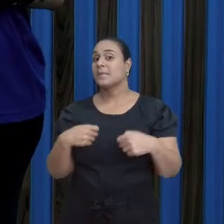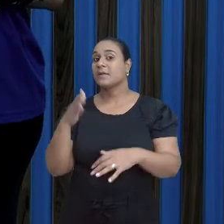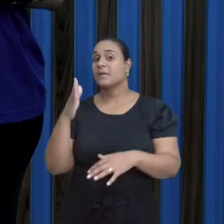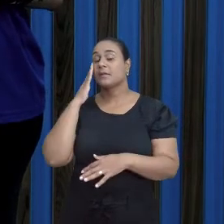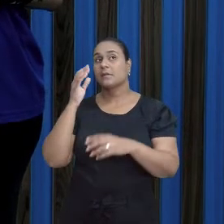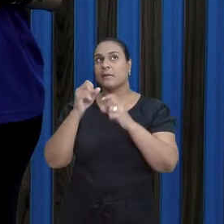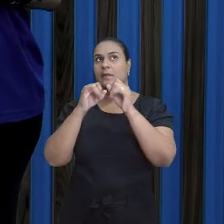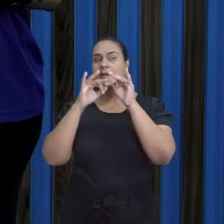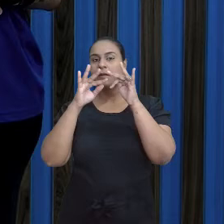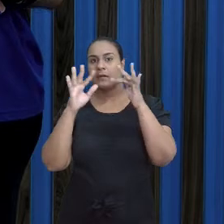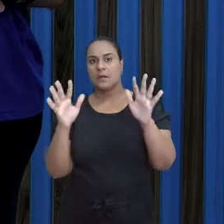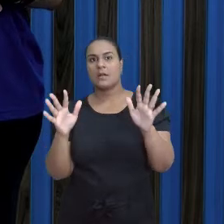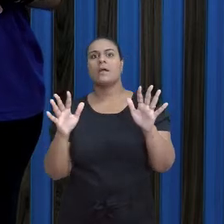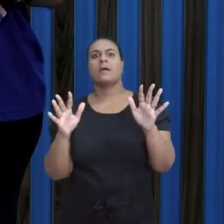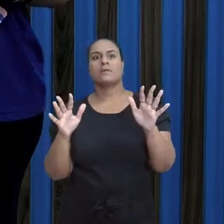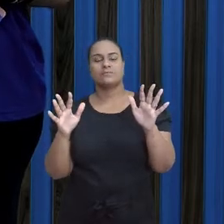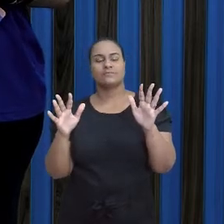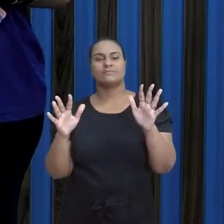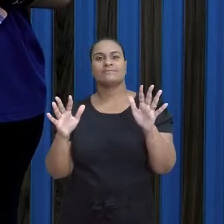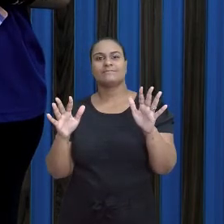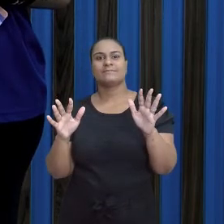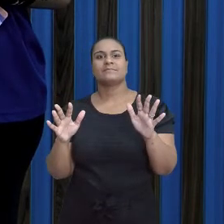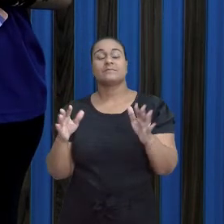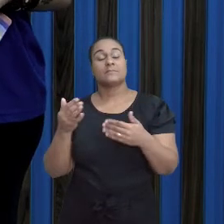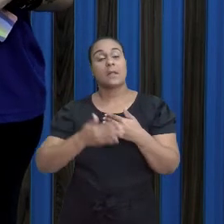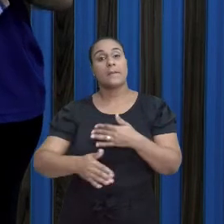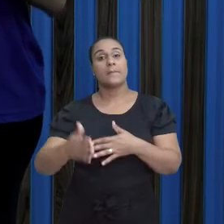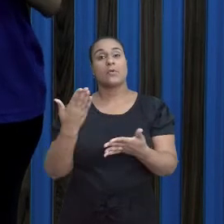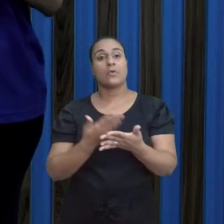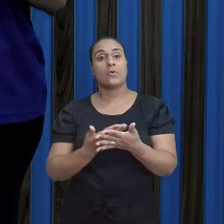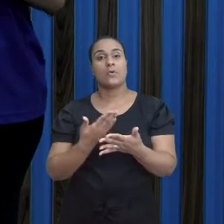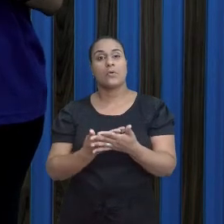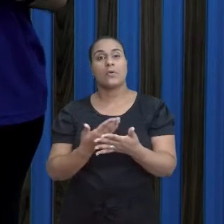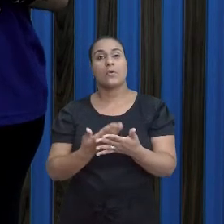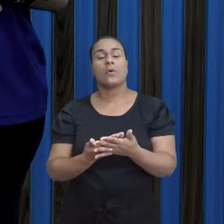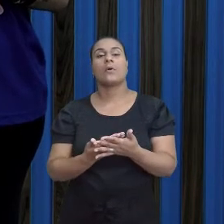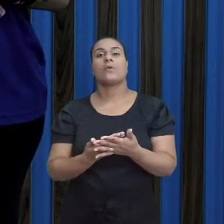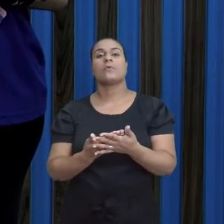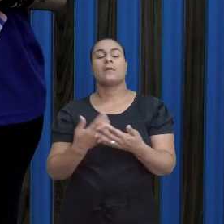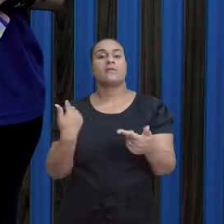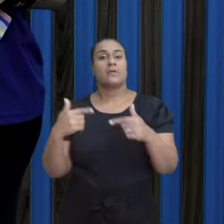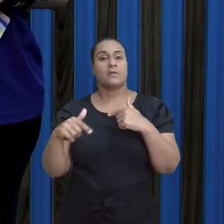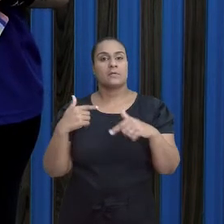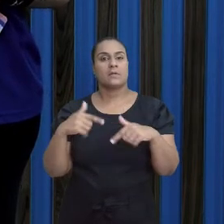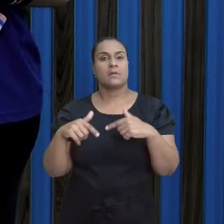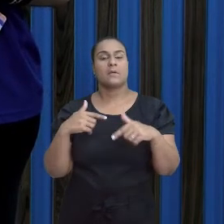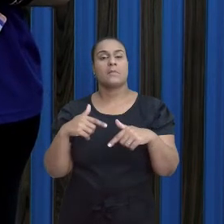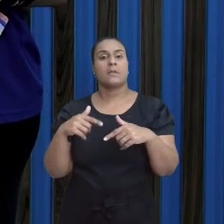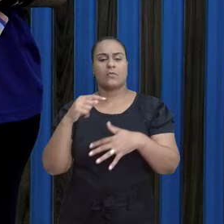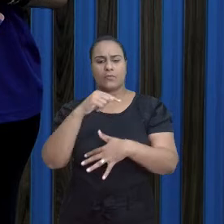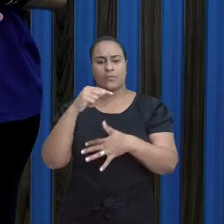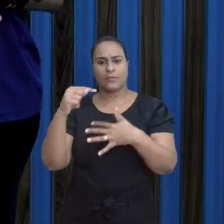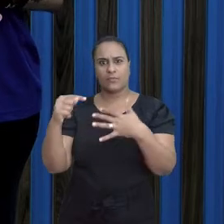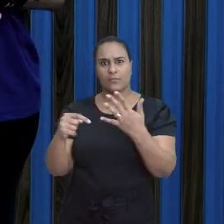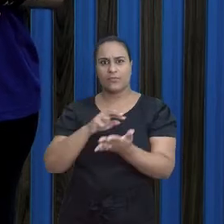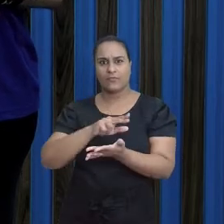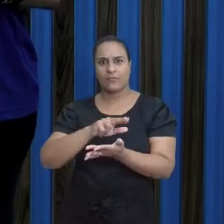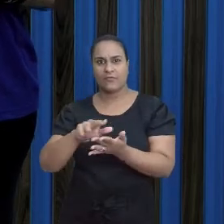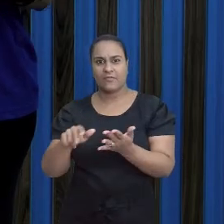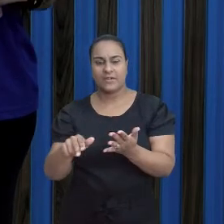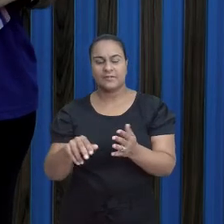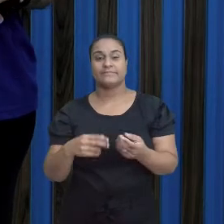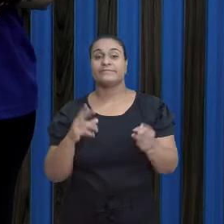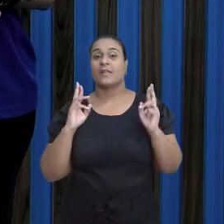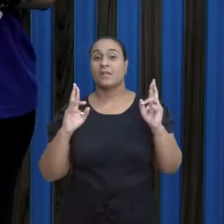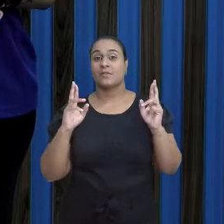entender sobre essa questão e nas próximas aulas a gente vai trabalhando mais sobre esse aspecto, tá bom? Eu